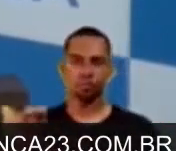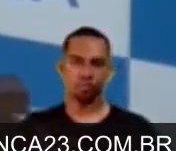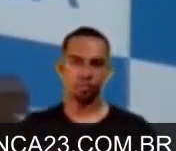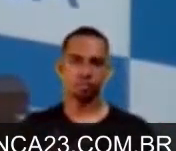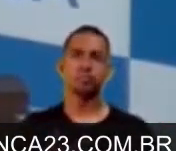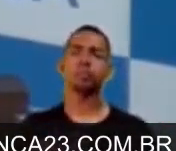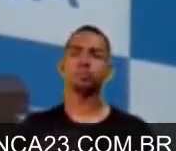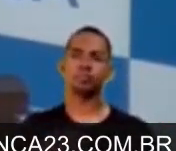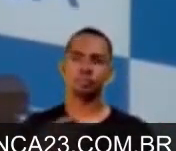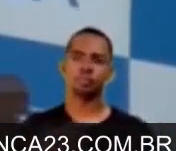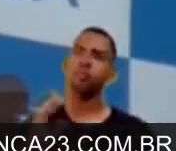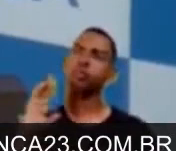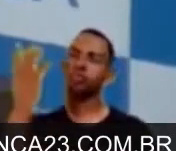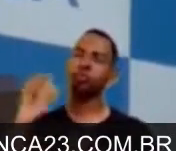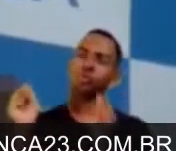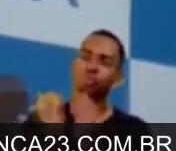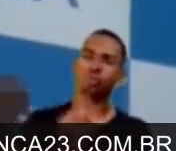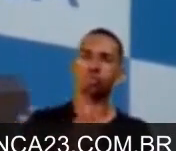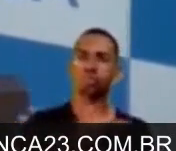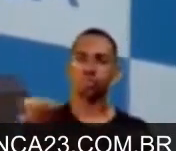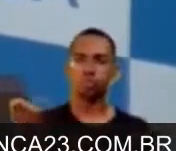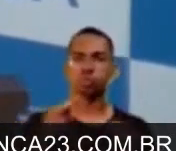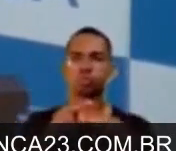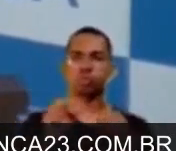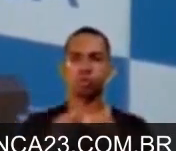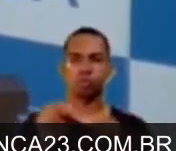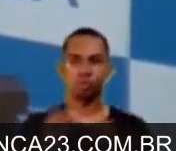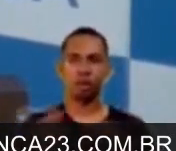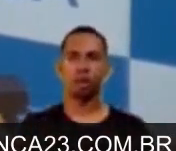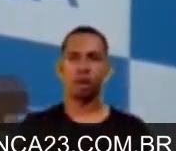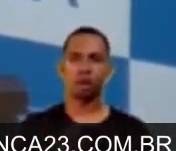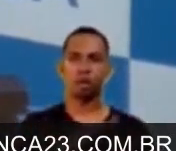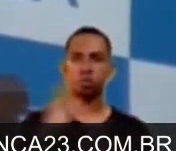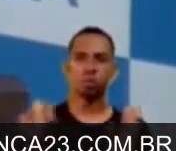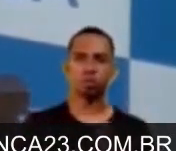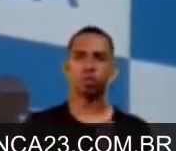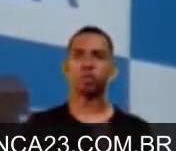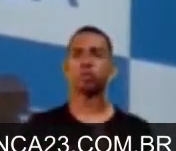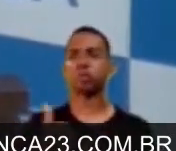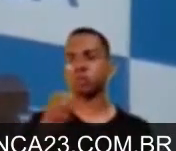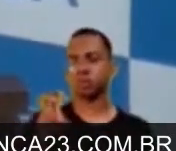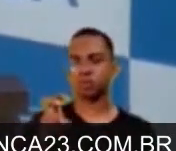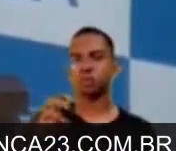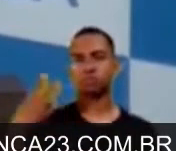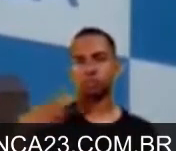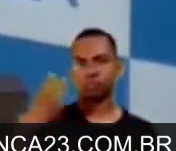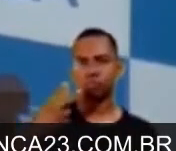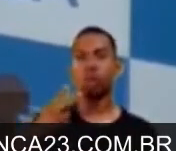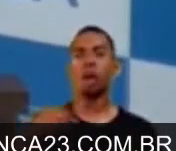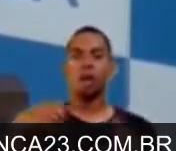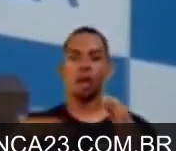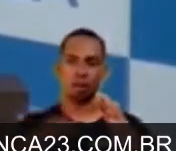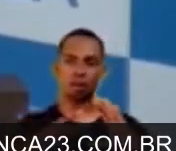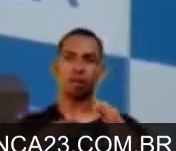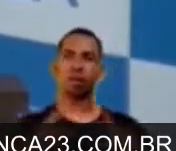tomando decisões em conjunto com todos, pois tudo que fazemos aqui engloba todos os 15 vereadores. A Câmara é a casa do